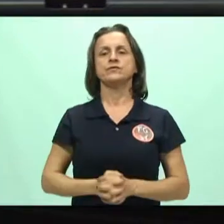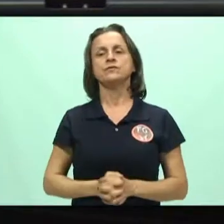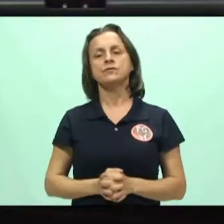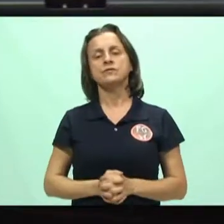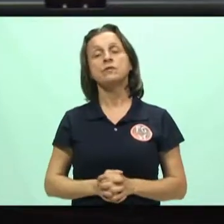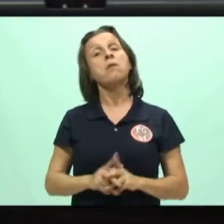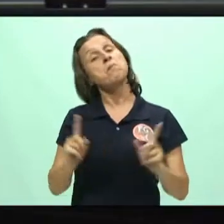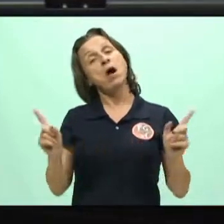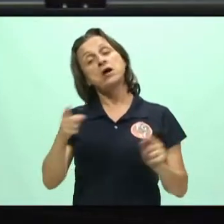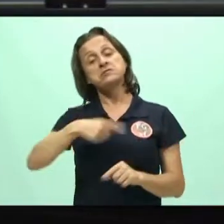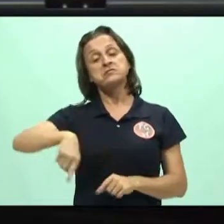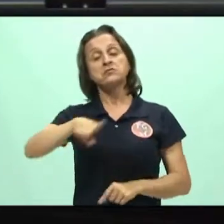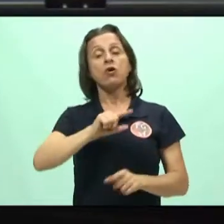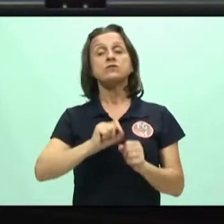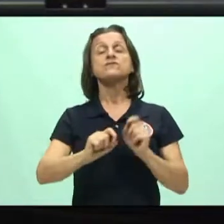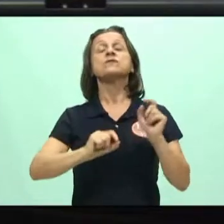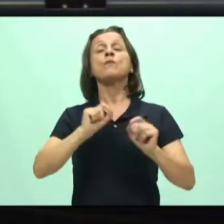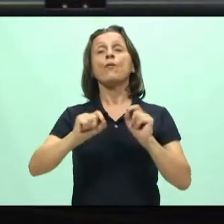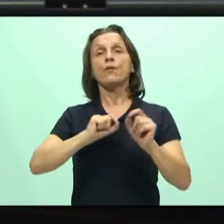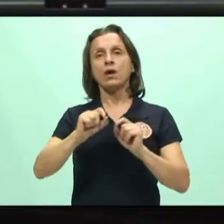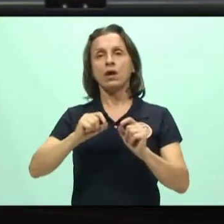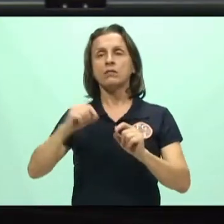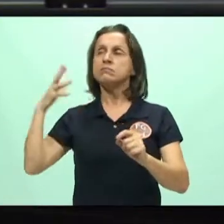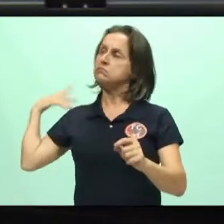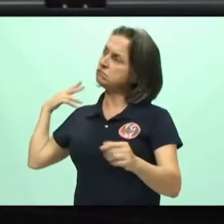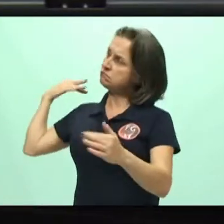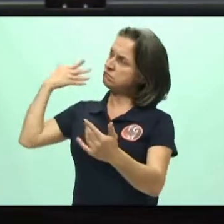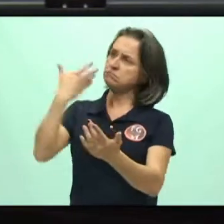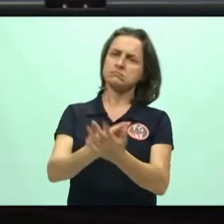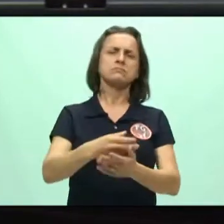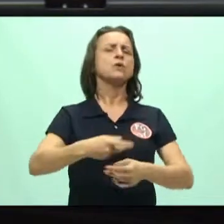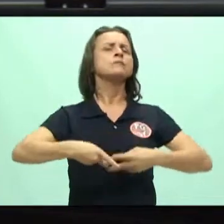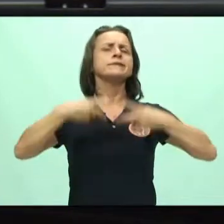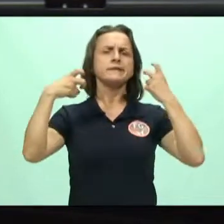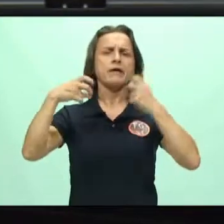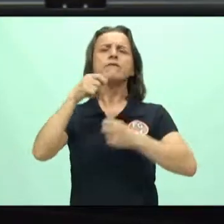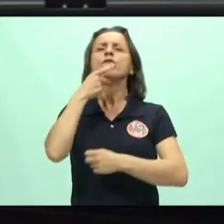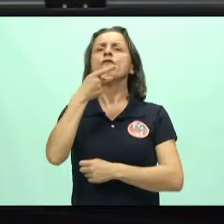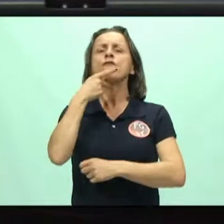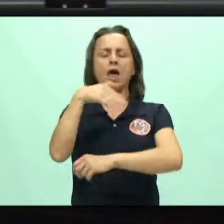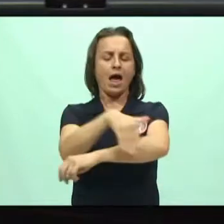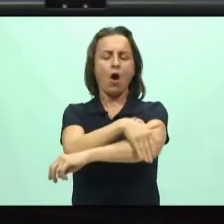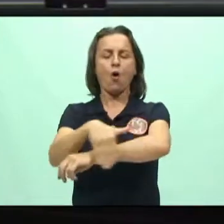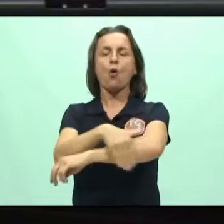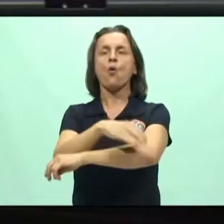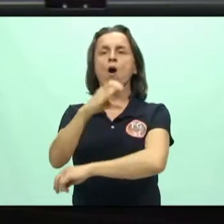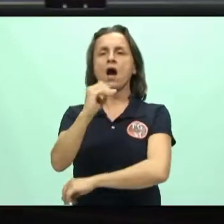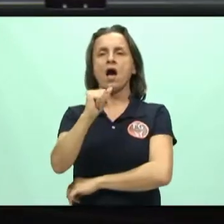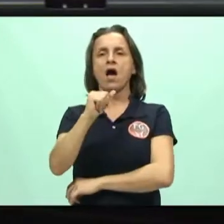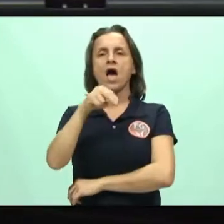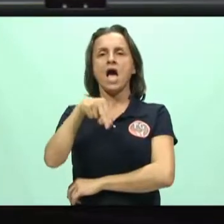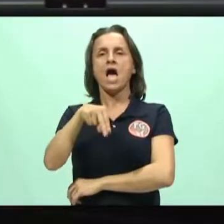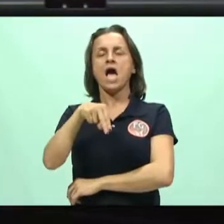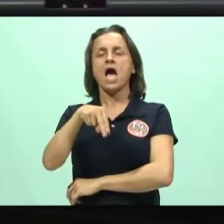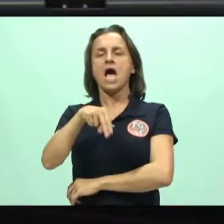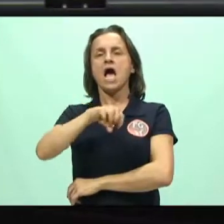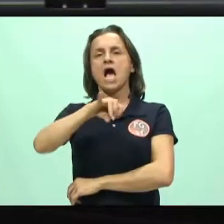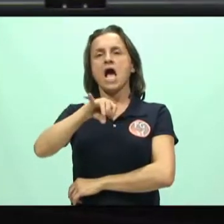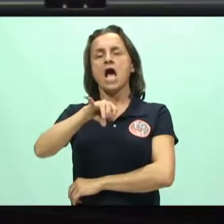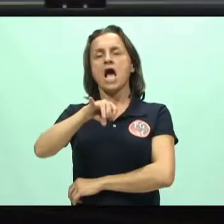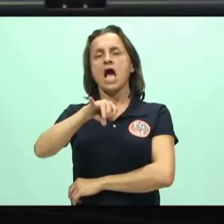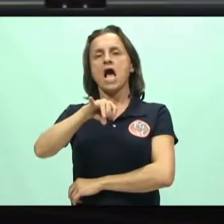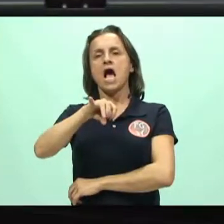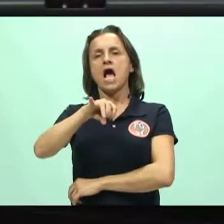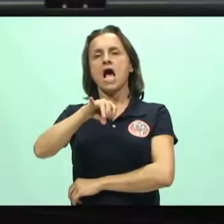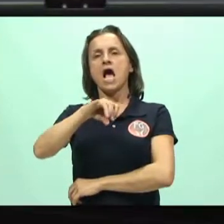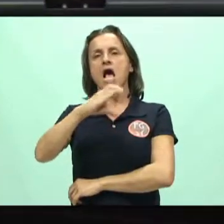feito ultimamente se vocês observarem eu vou falar lá da rua da rua da caixa do Alemão transformar irmão única